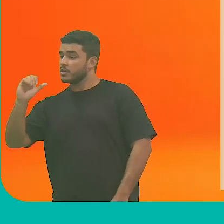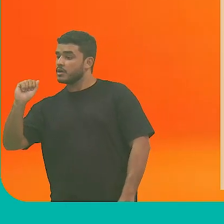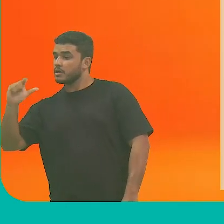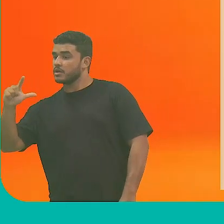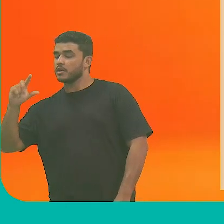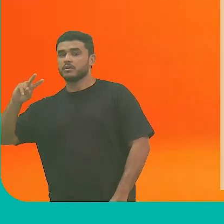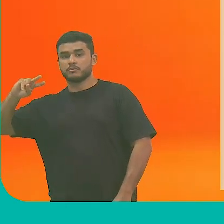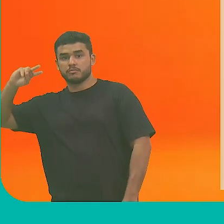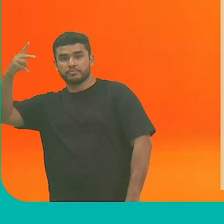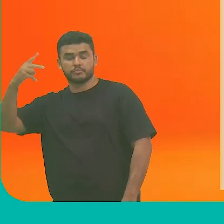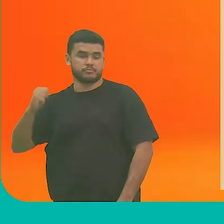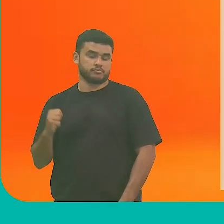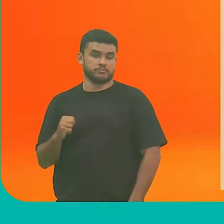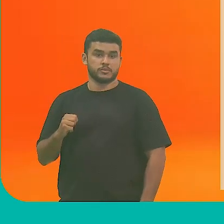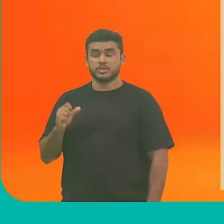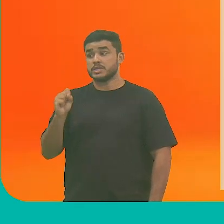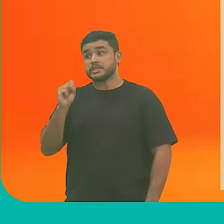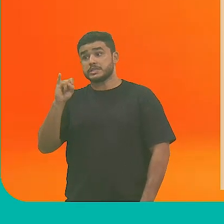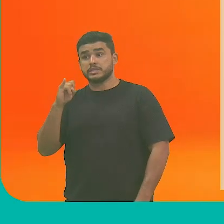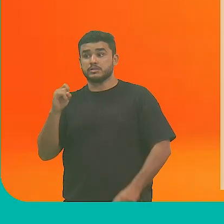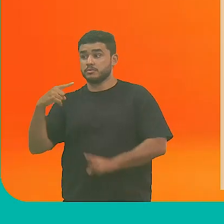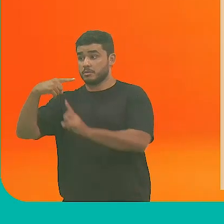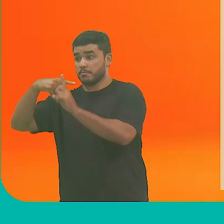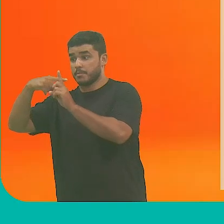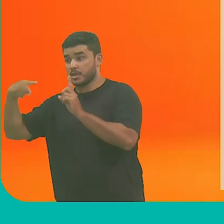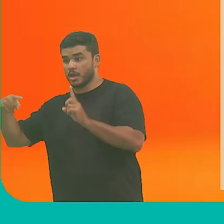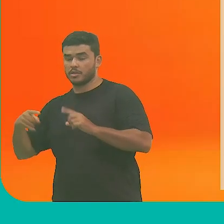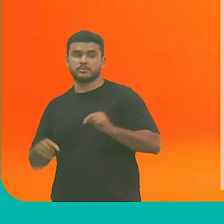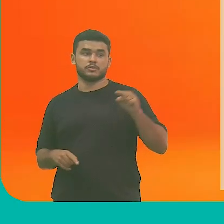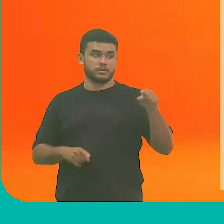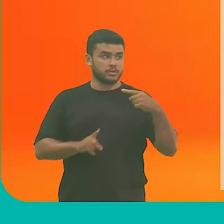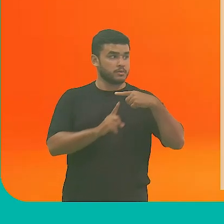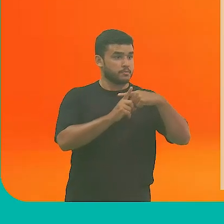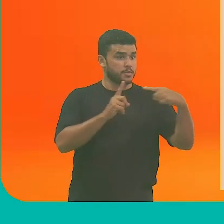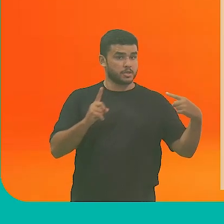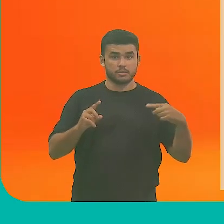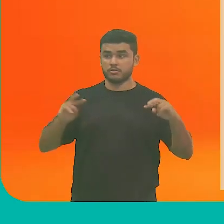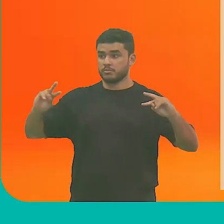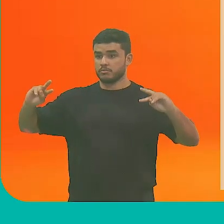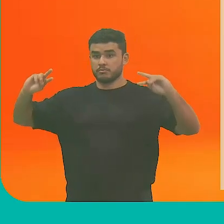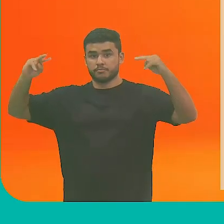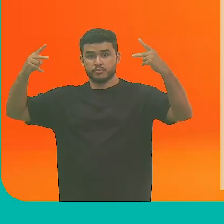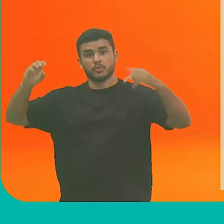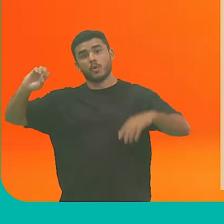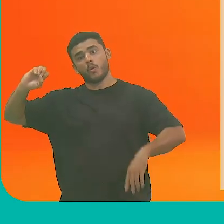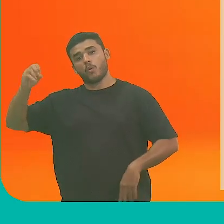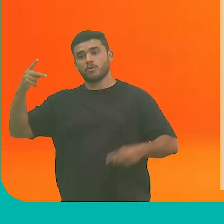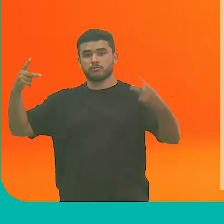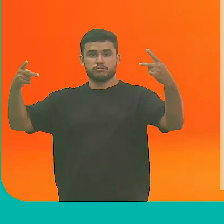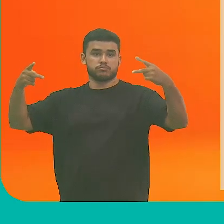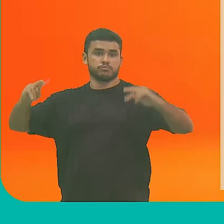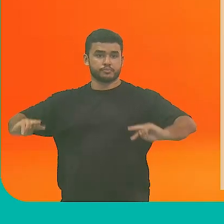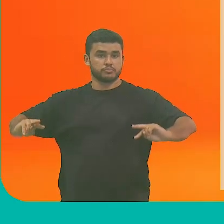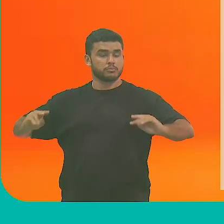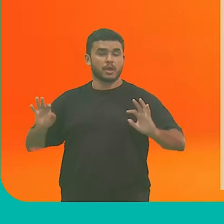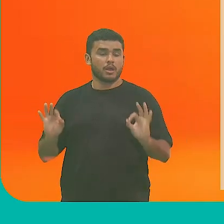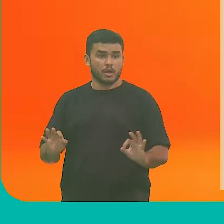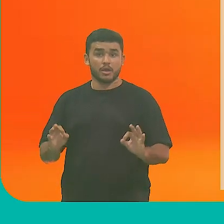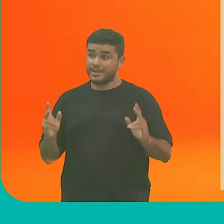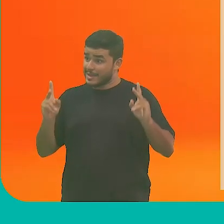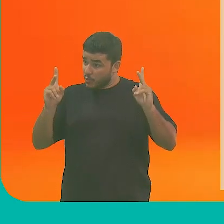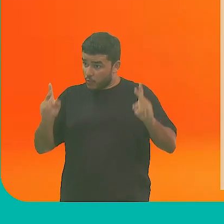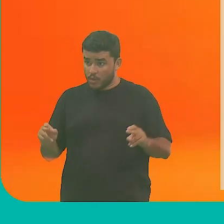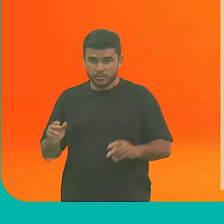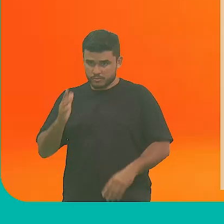cai pela metade. Então ele está dizendo que esse gasto ele é proporcional. Ou seja, em 2 horas, o